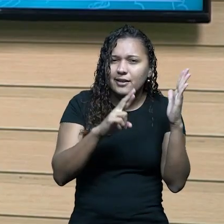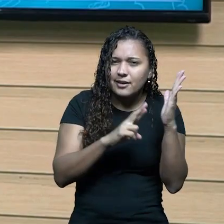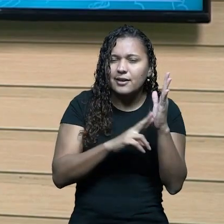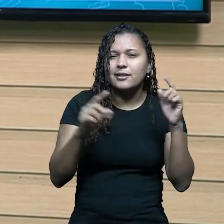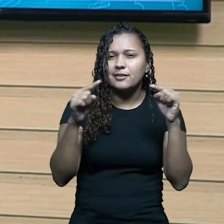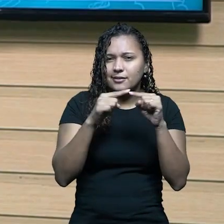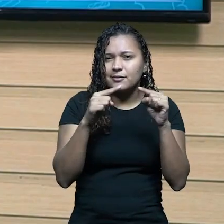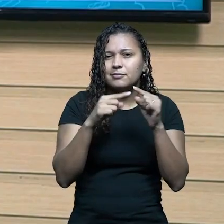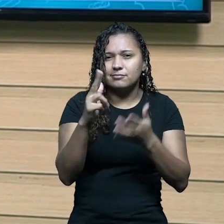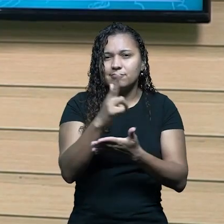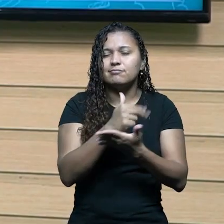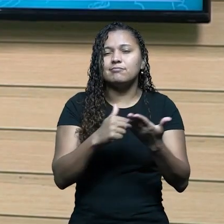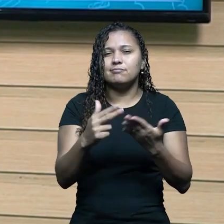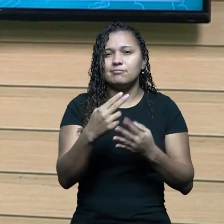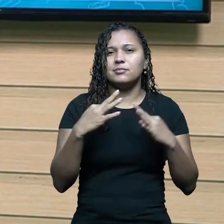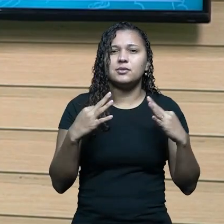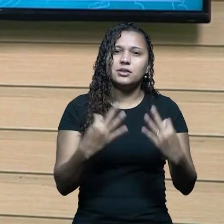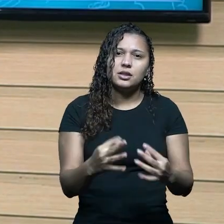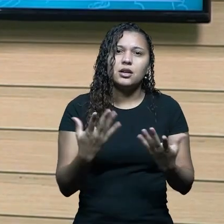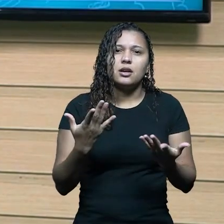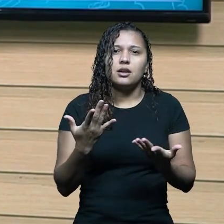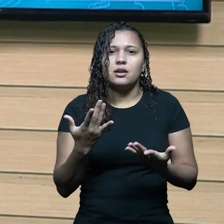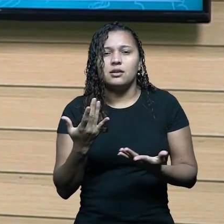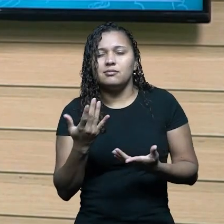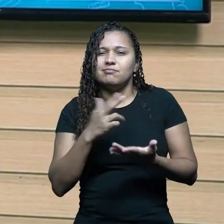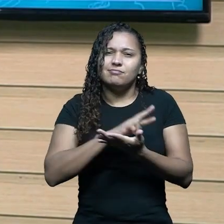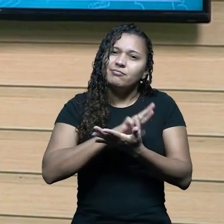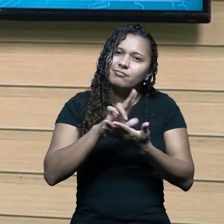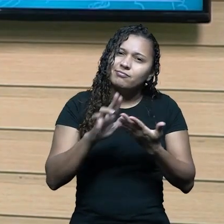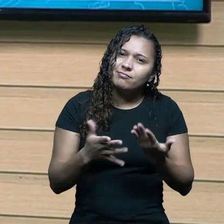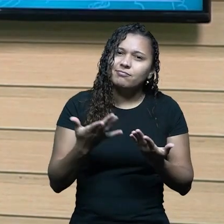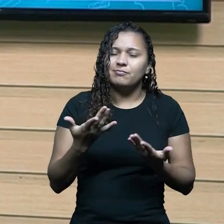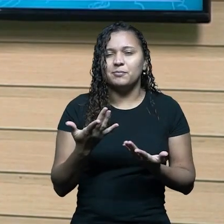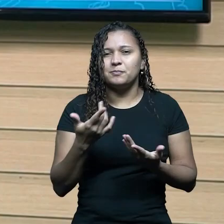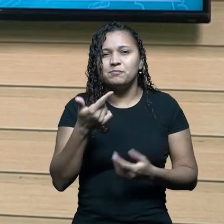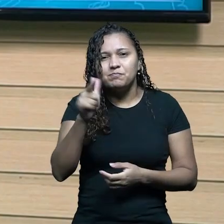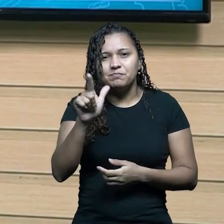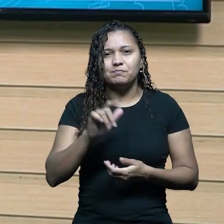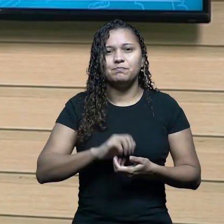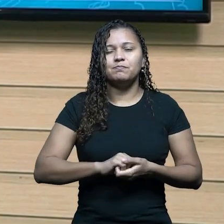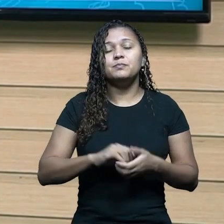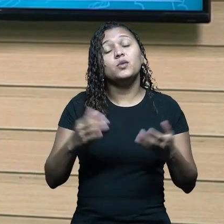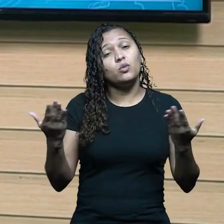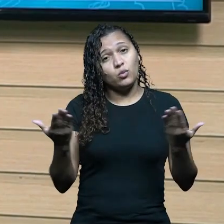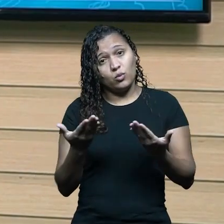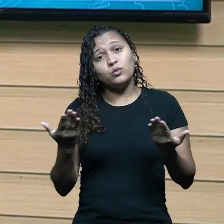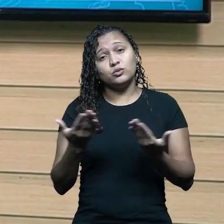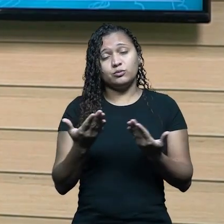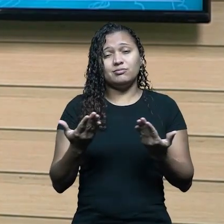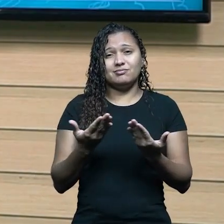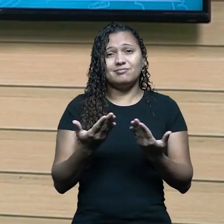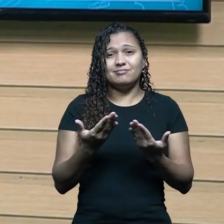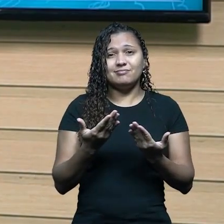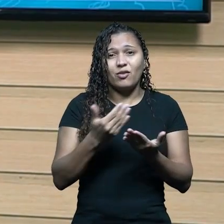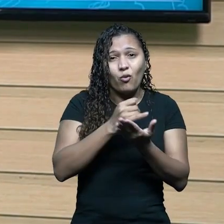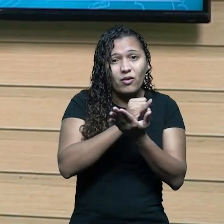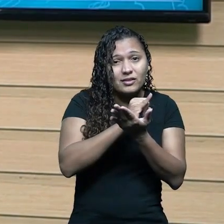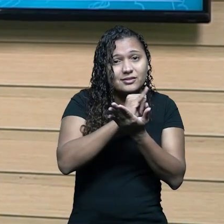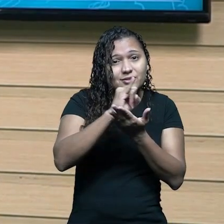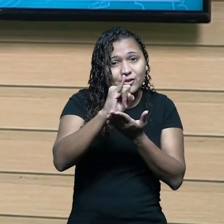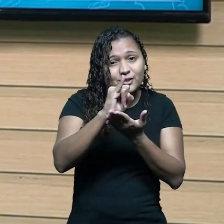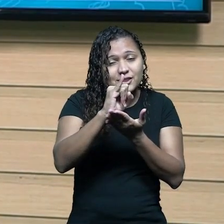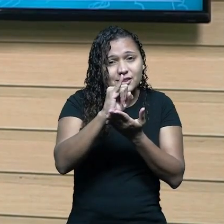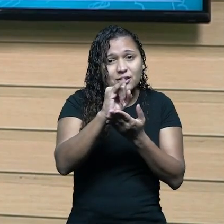ao desenho técnico, tipos de linhas, além de outras coisas, e hoje vamos introduzir